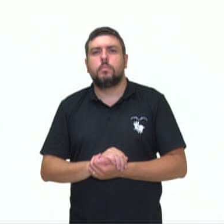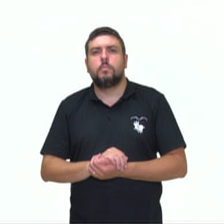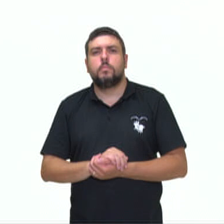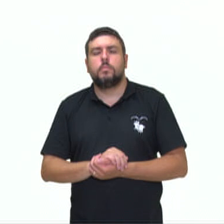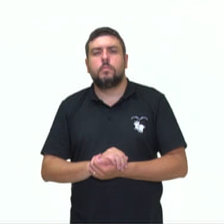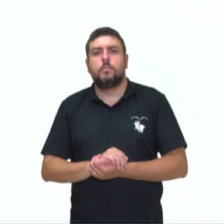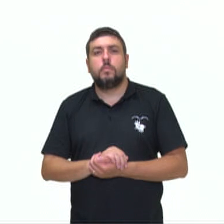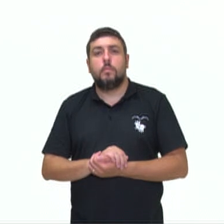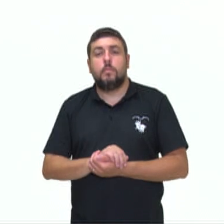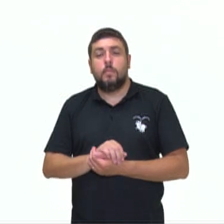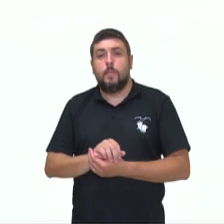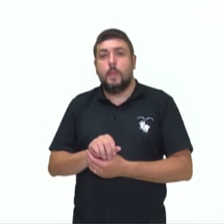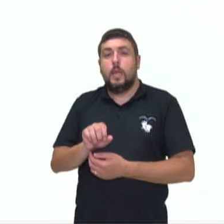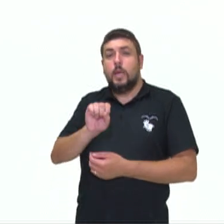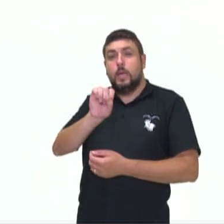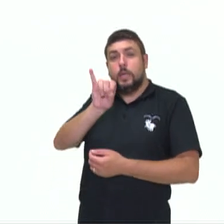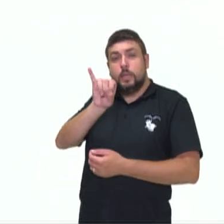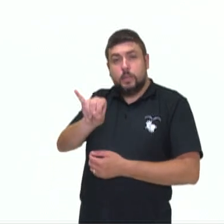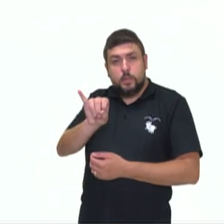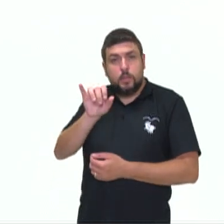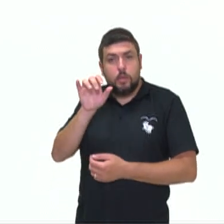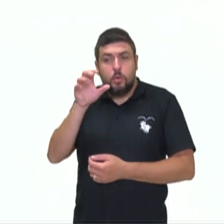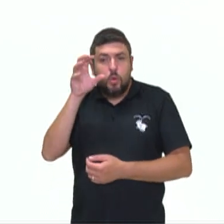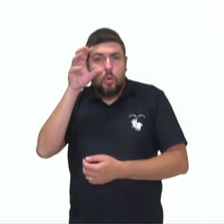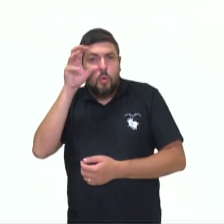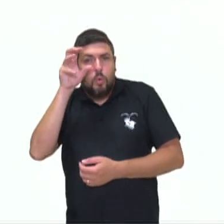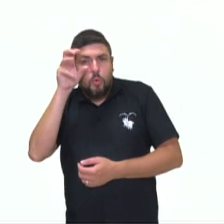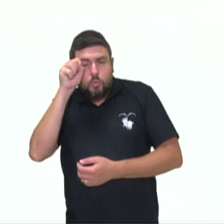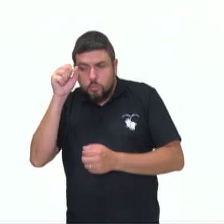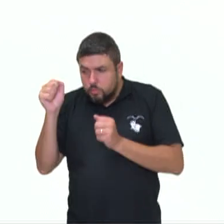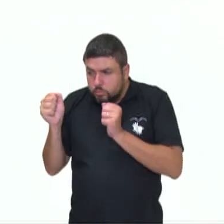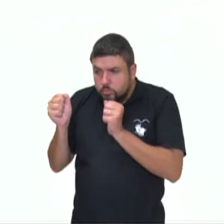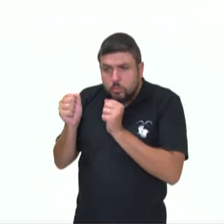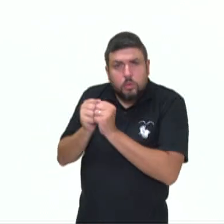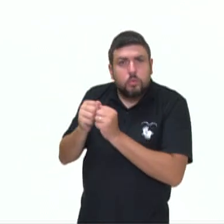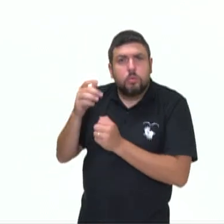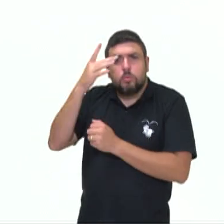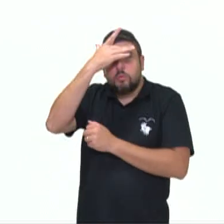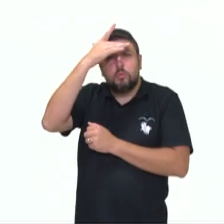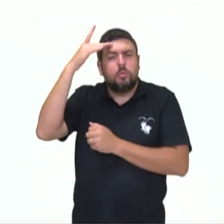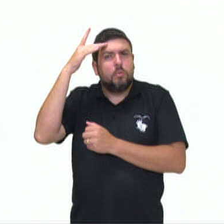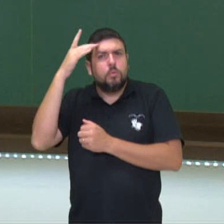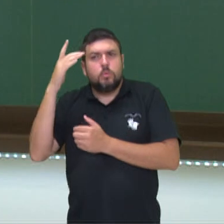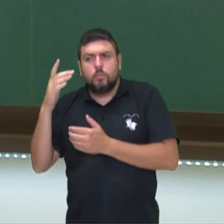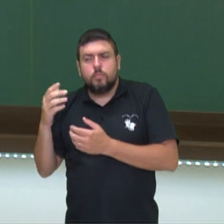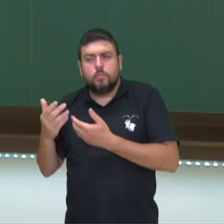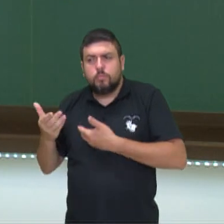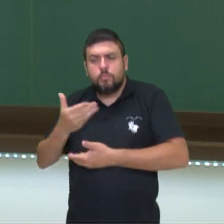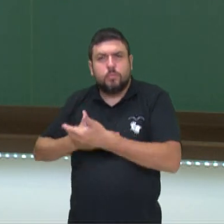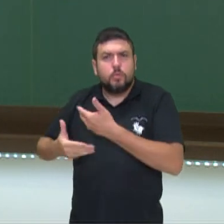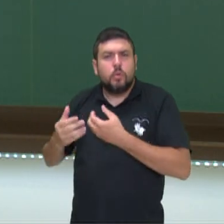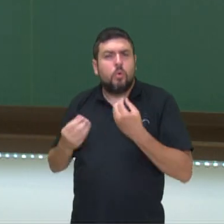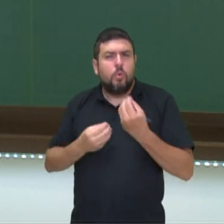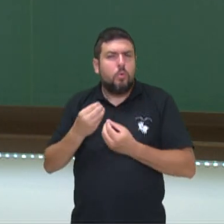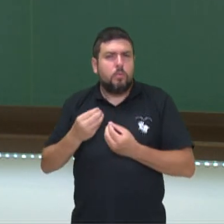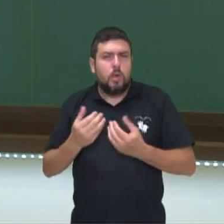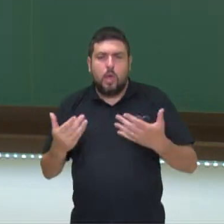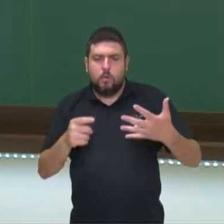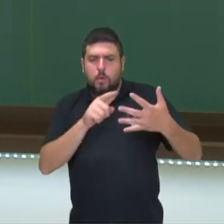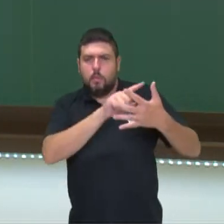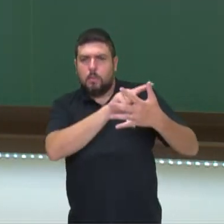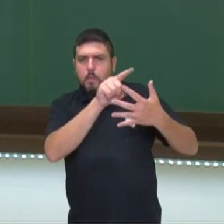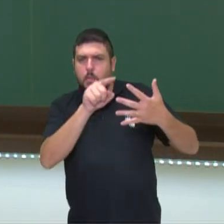procedimento se o paciente tiver que dividir quarto com outra pessoa? Pessoal, eu não vou ler as questões